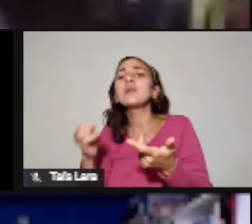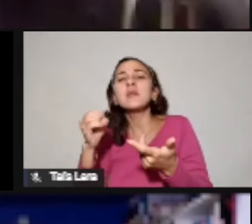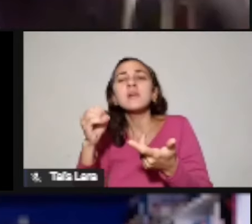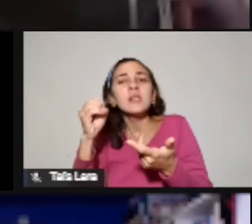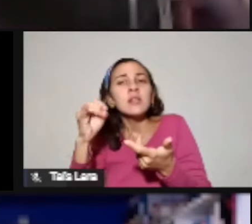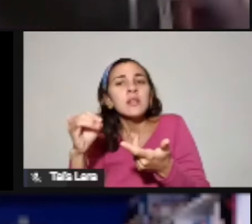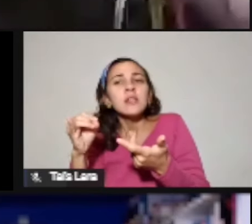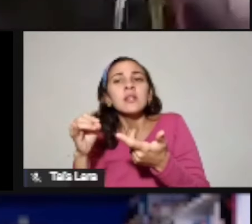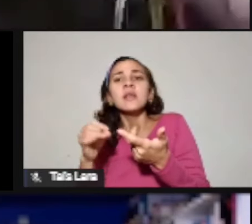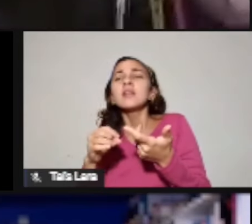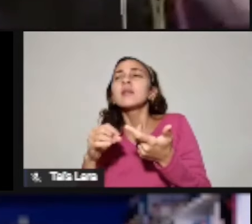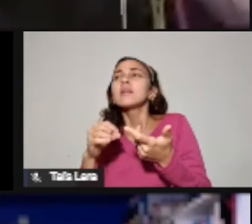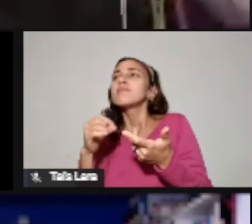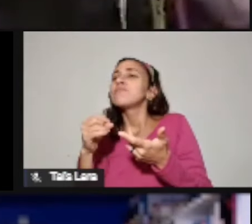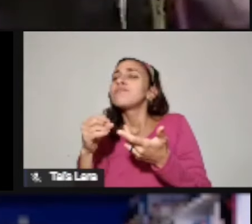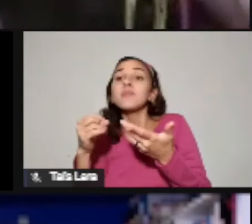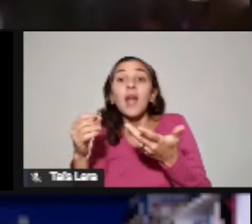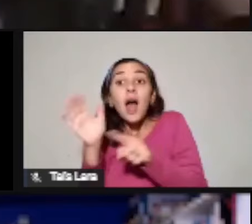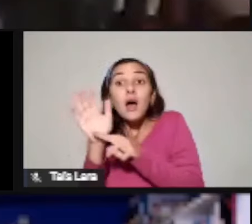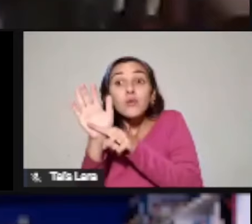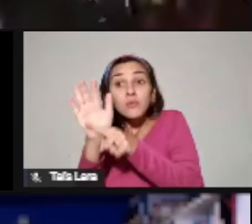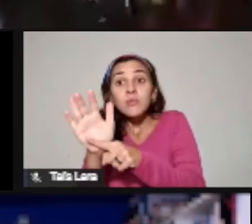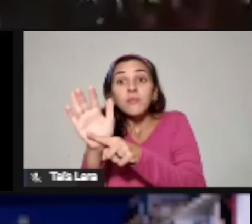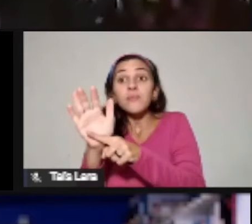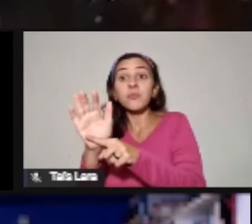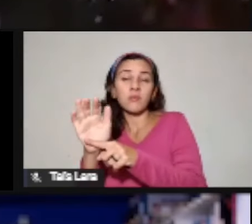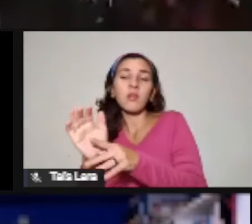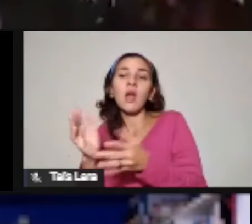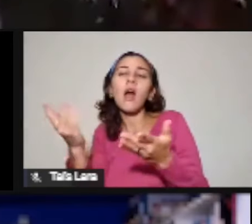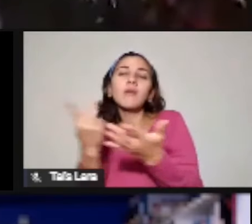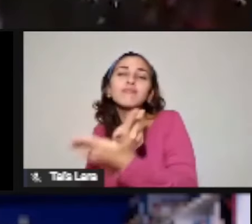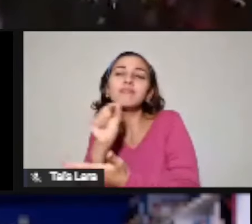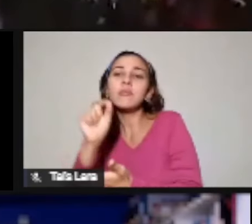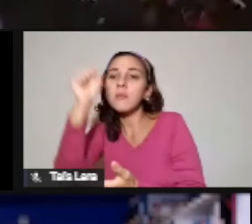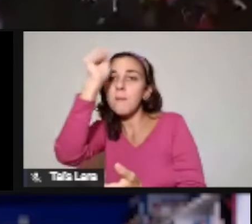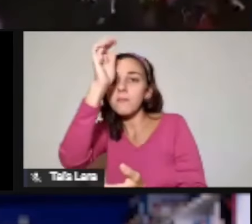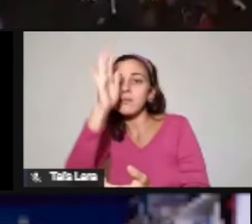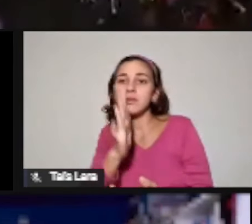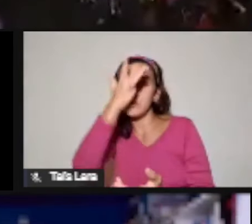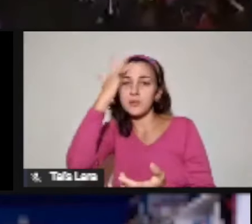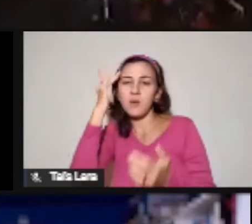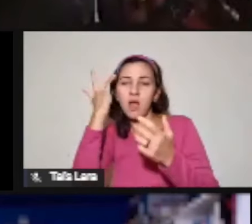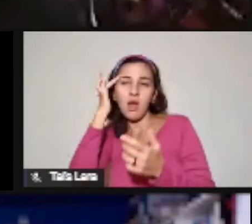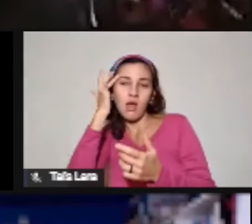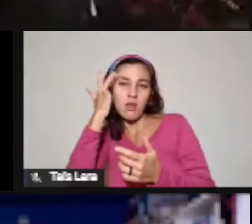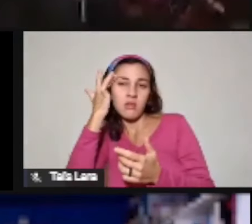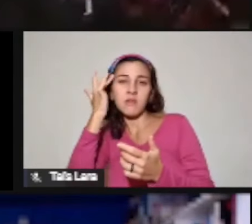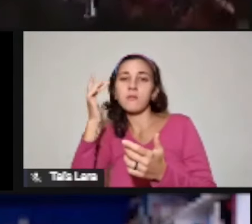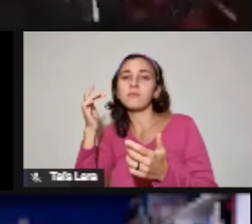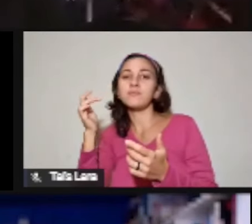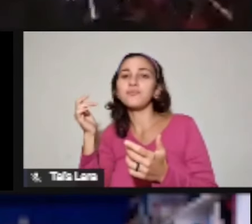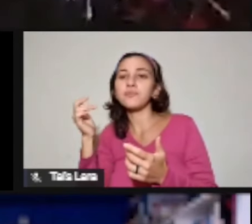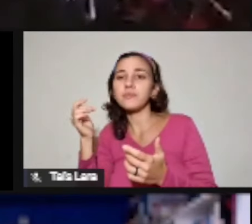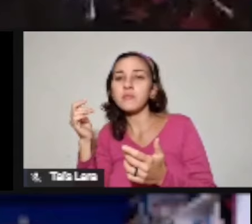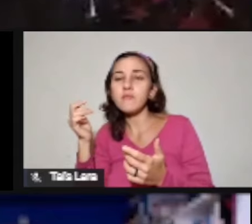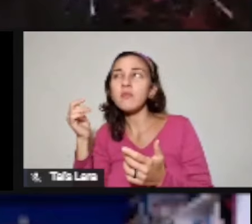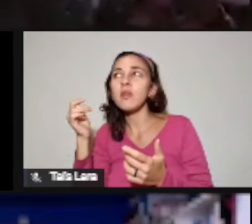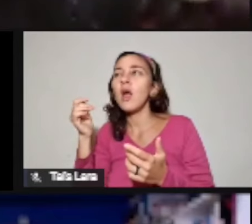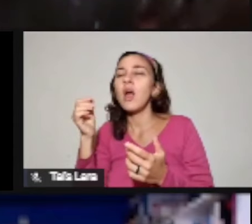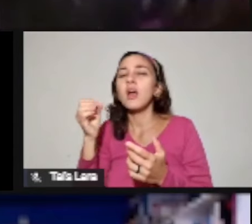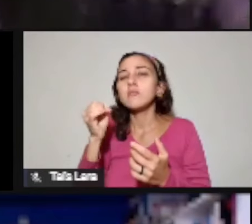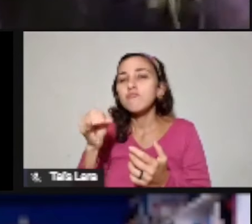da justiça com vingança, Fafá, é normal que a gente pense assim, do mesmo jeito que muita gente pensou, ai, o pai do João foi preso,